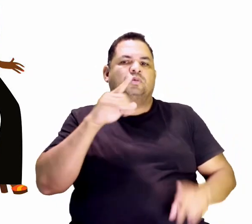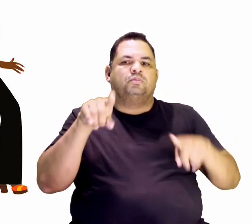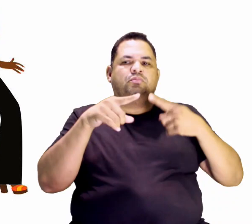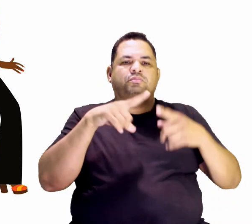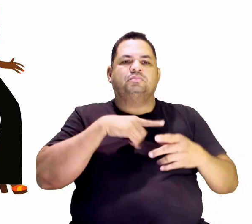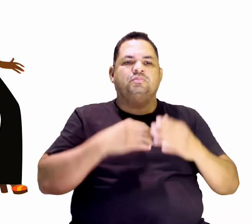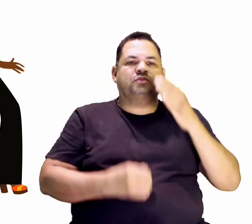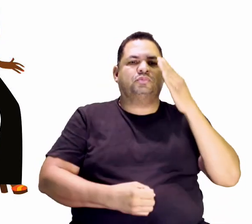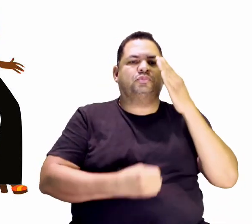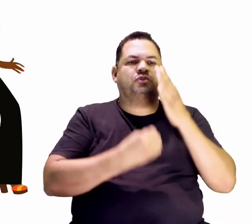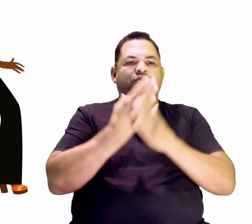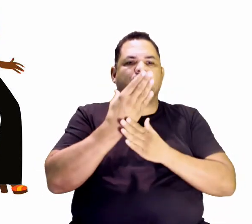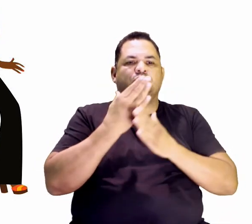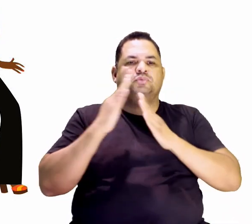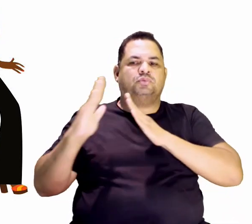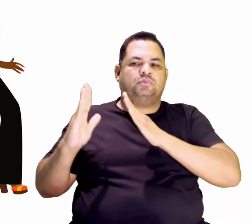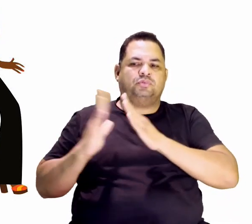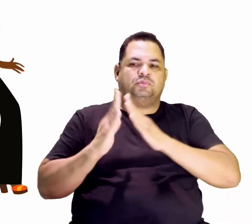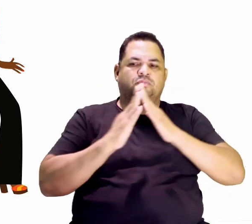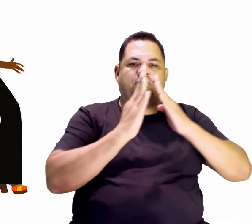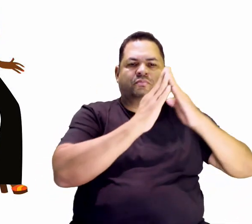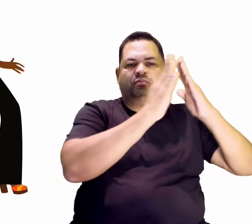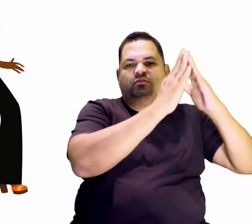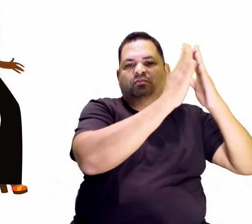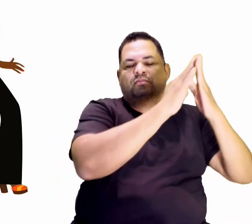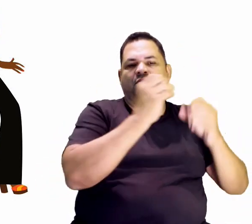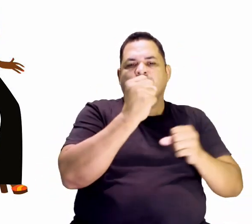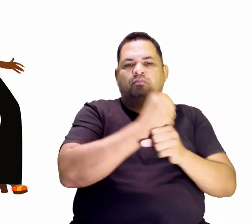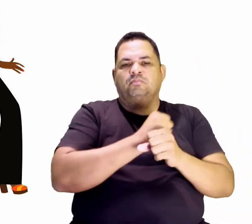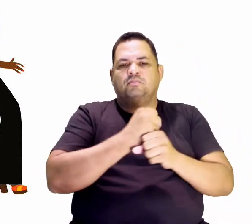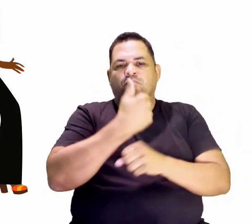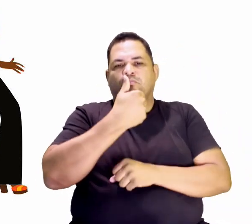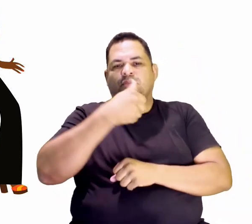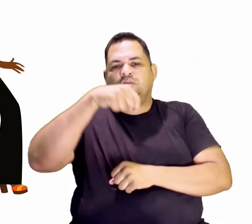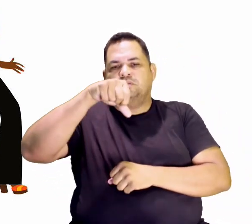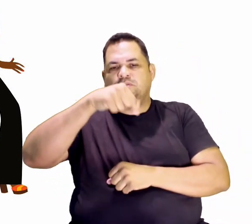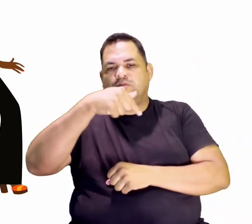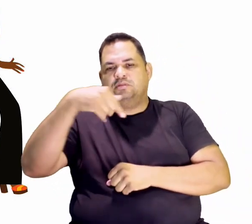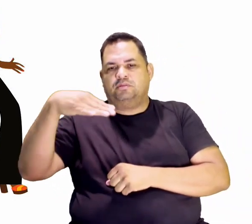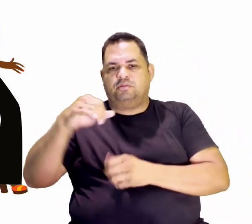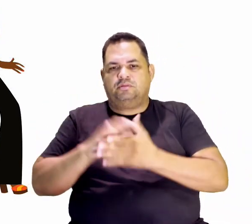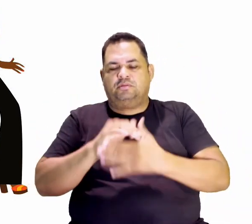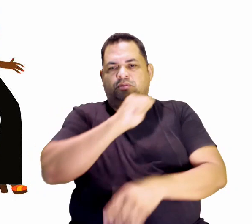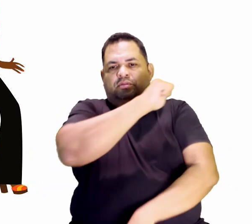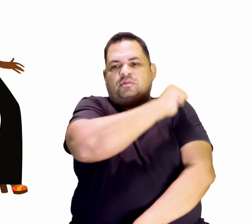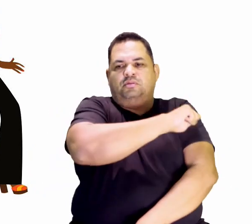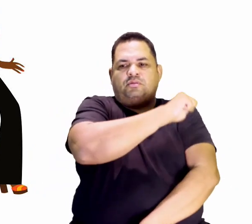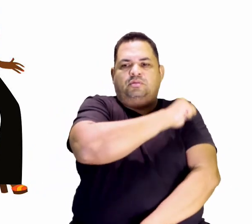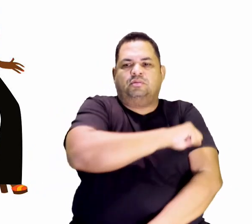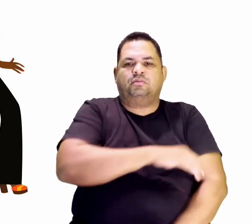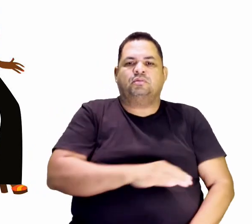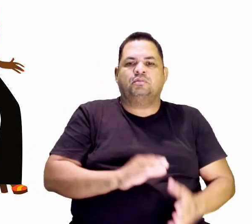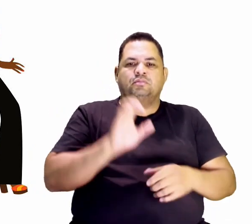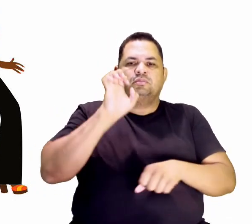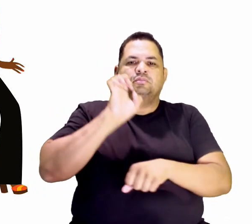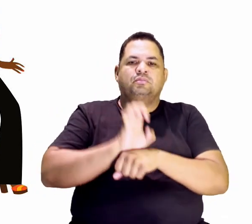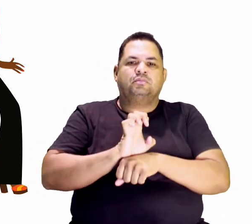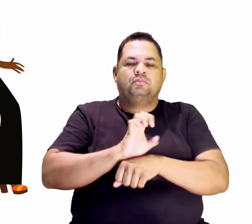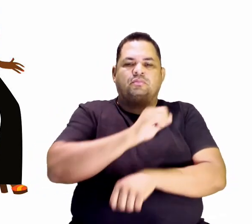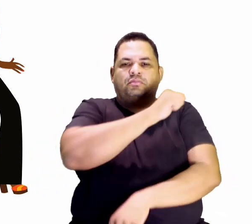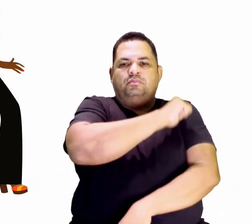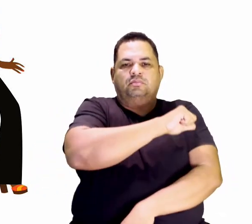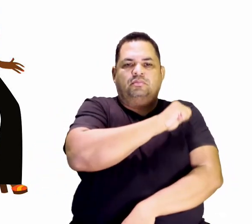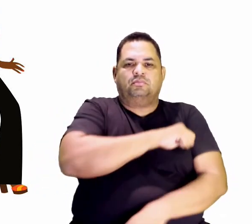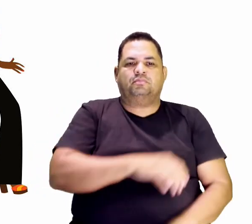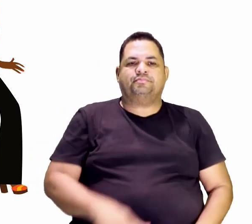origem aí onde, prof? Nas favelas em 1970, no Rio de Janeiro. Exatamente.